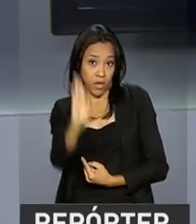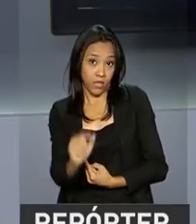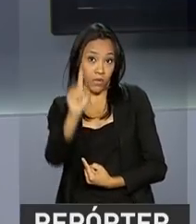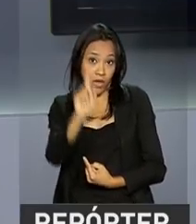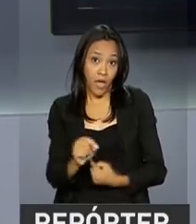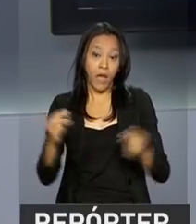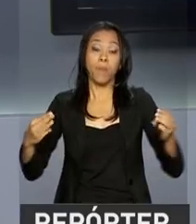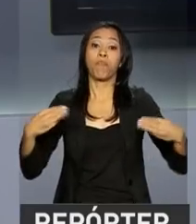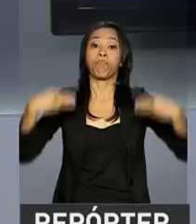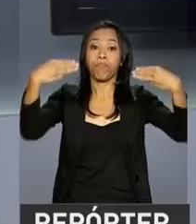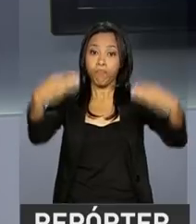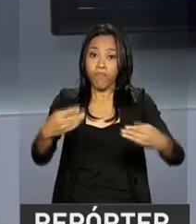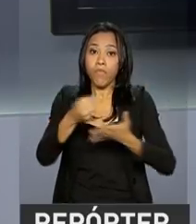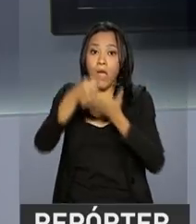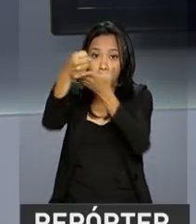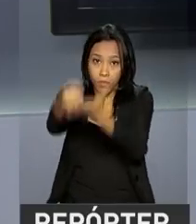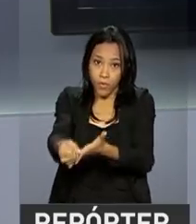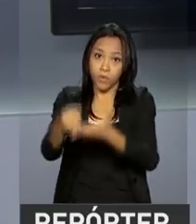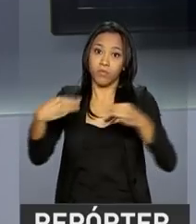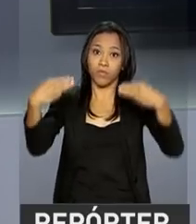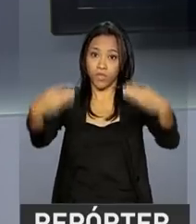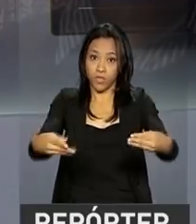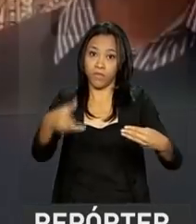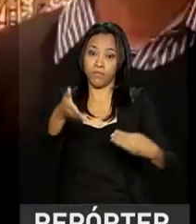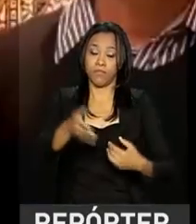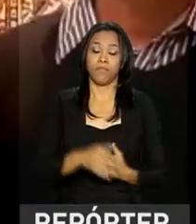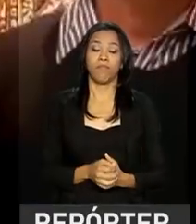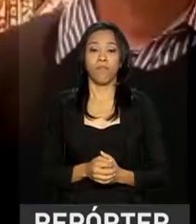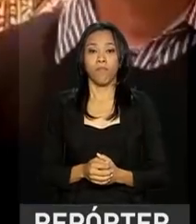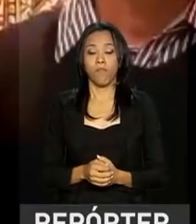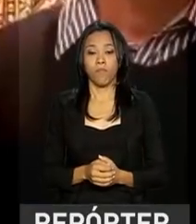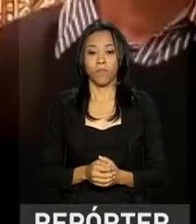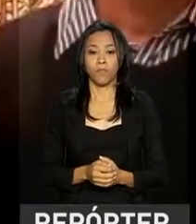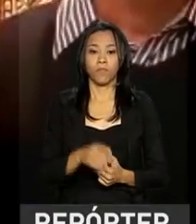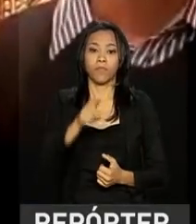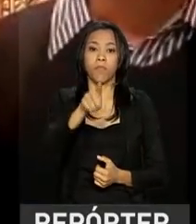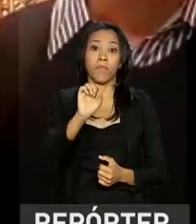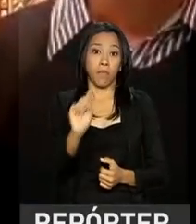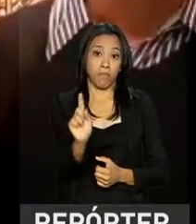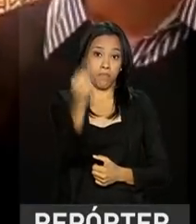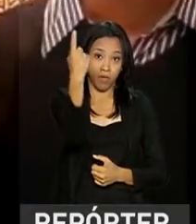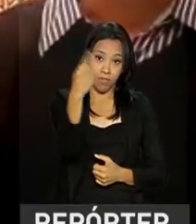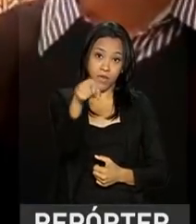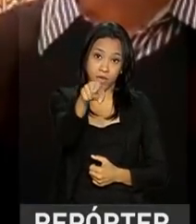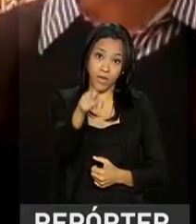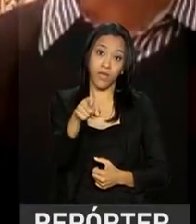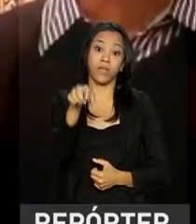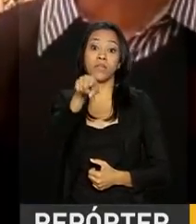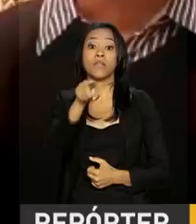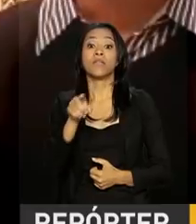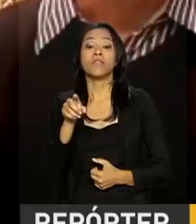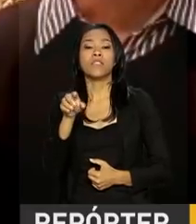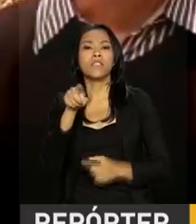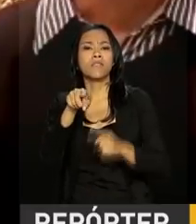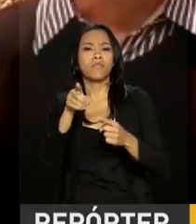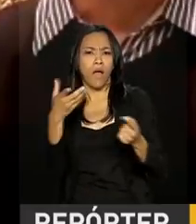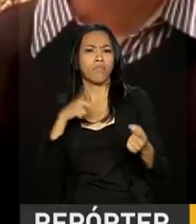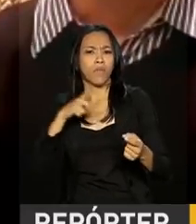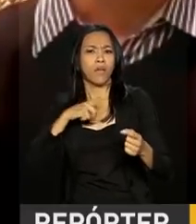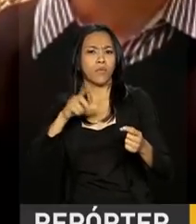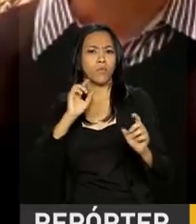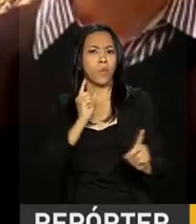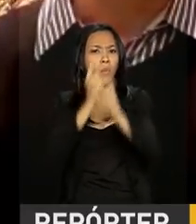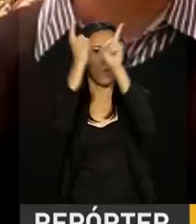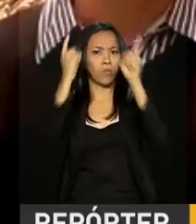da Indústria, Comércio Exterior e Serviços. A primeira missão do Startup Brasil está acontecendo agora,